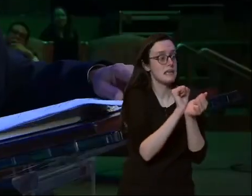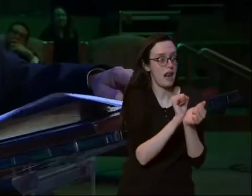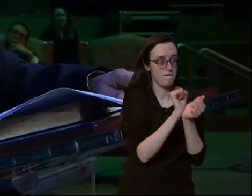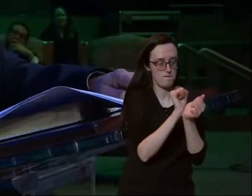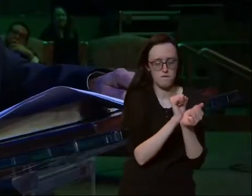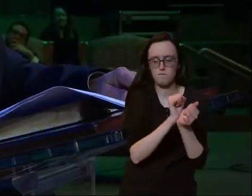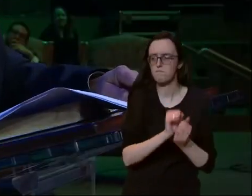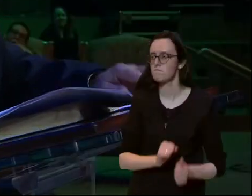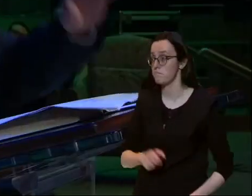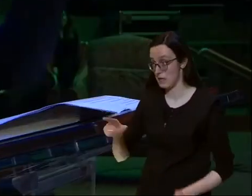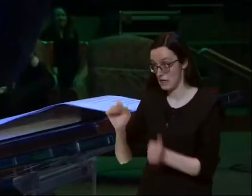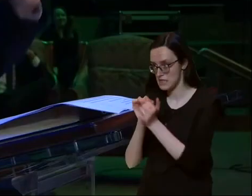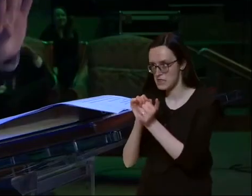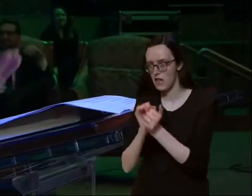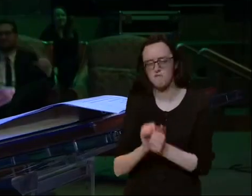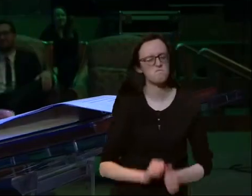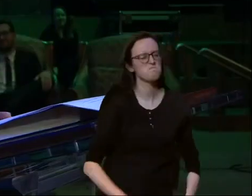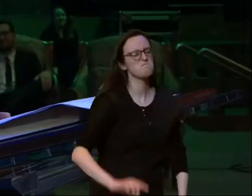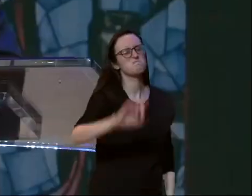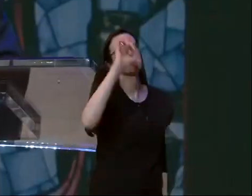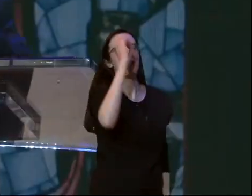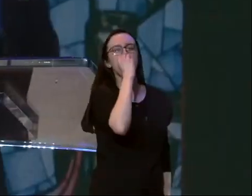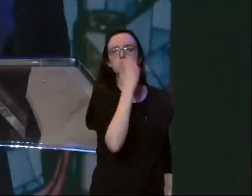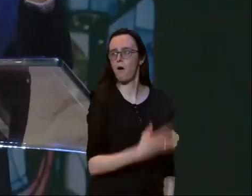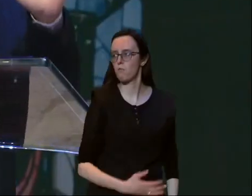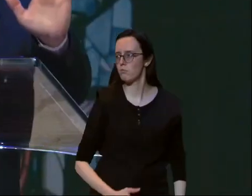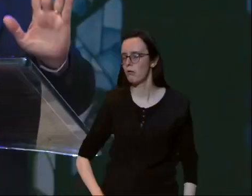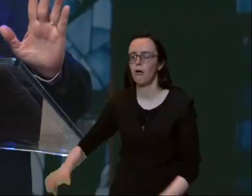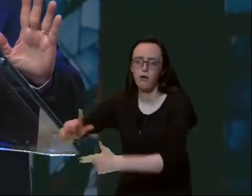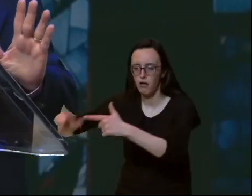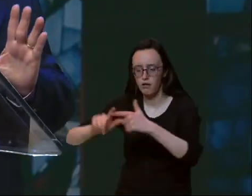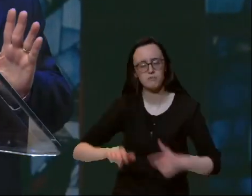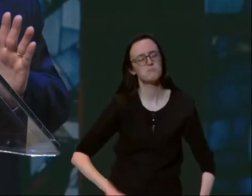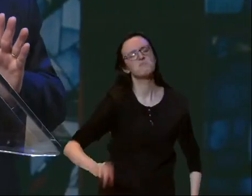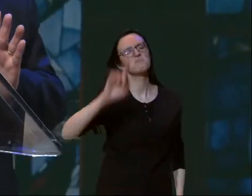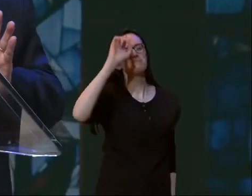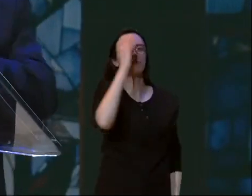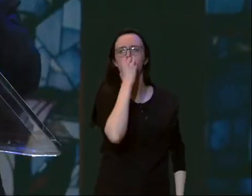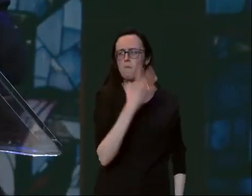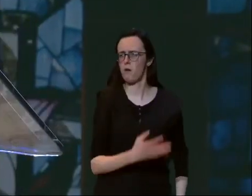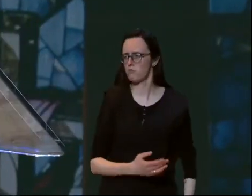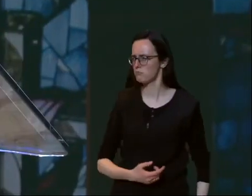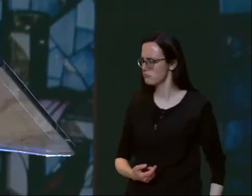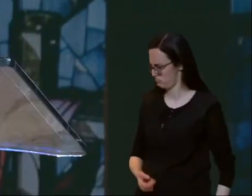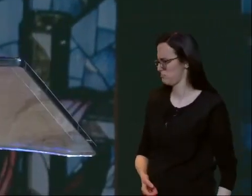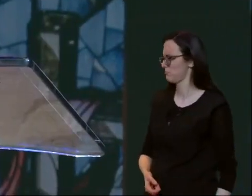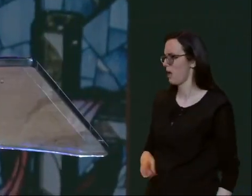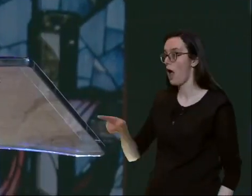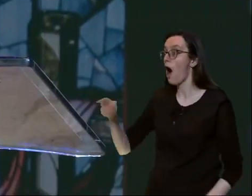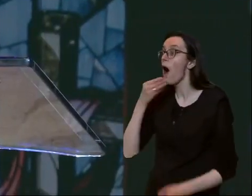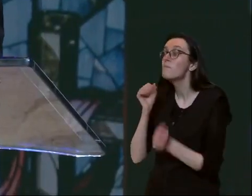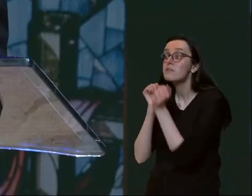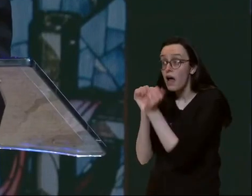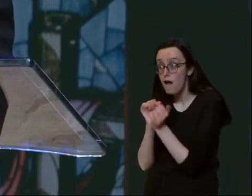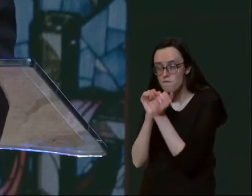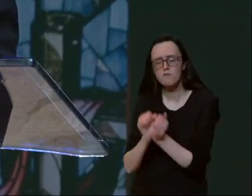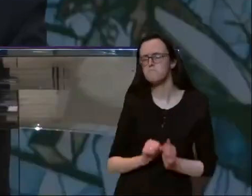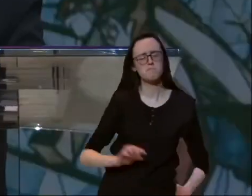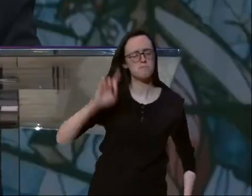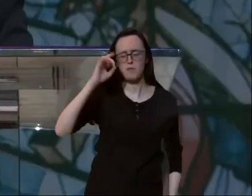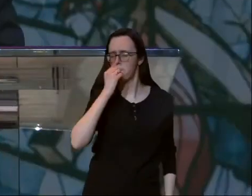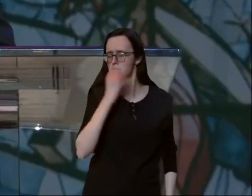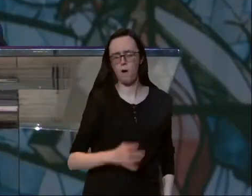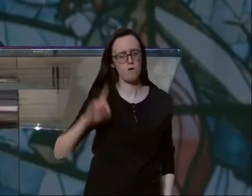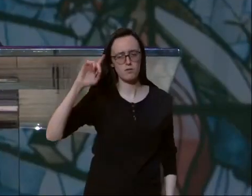Deus é bom. Tudo que acontecia, aquele escravo dizia, Deus é bom. Tudo que acontecia, Deus é bom.